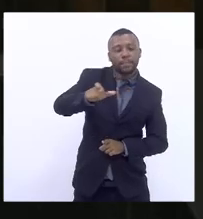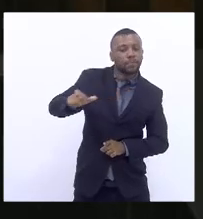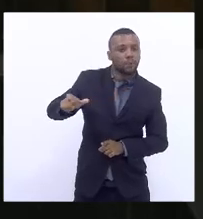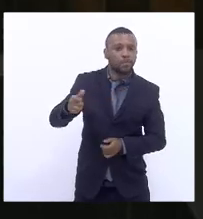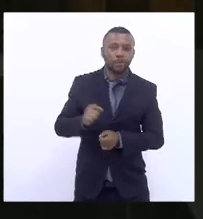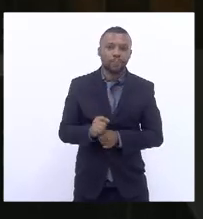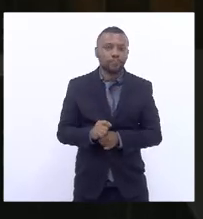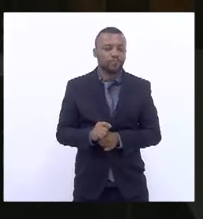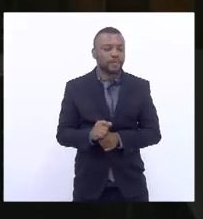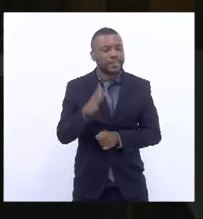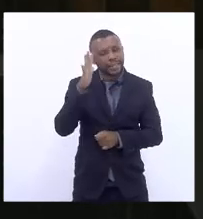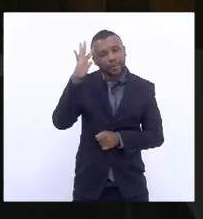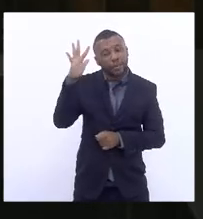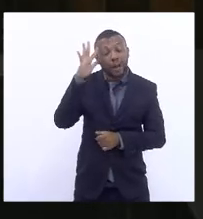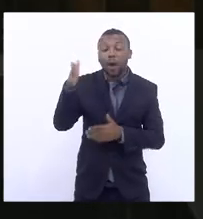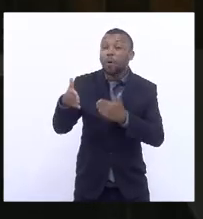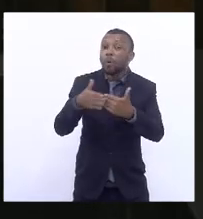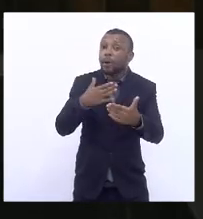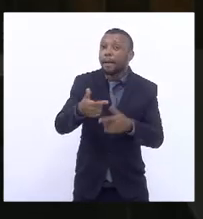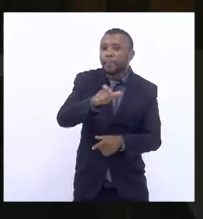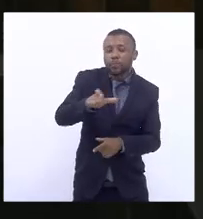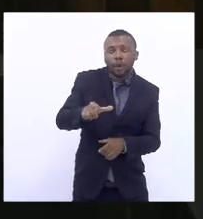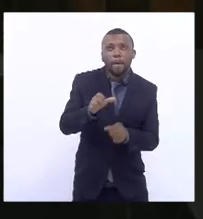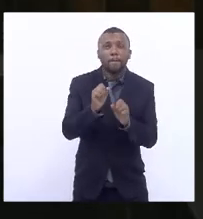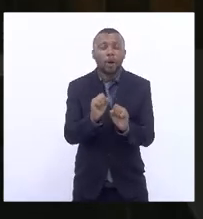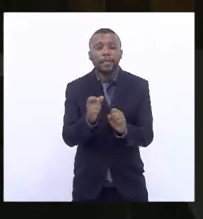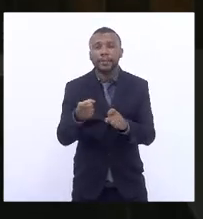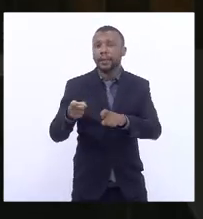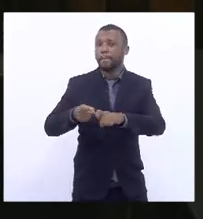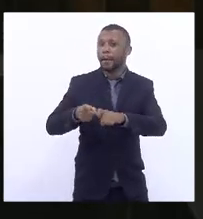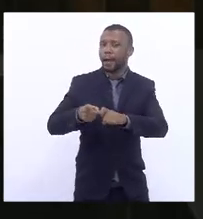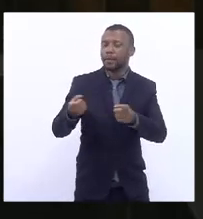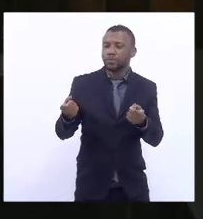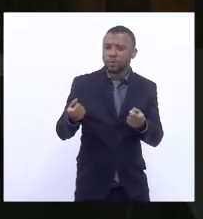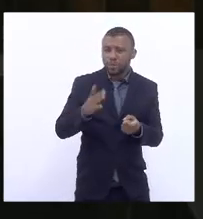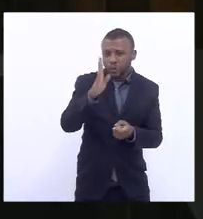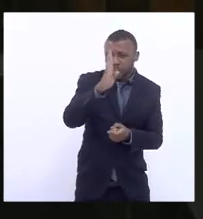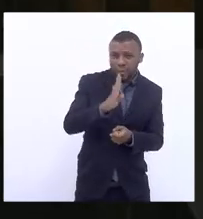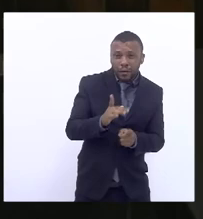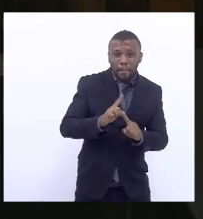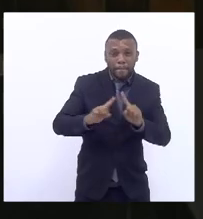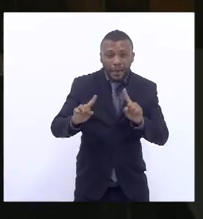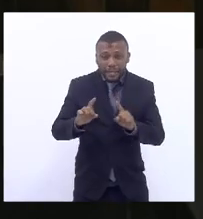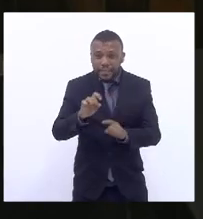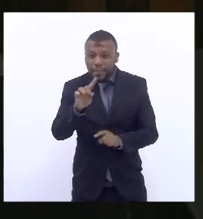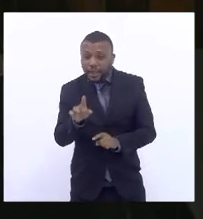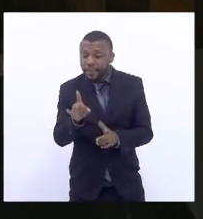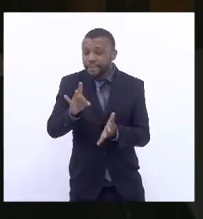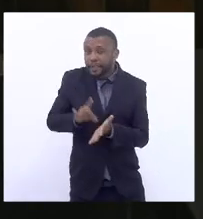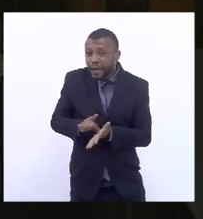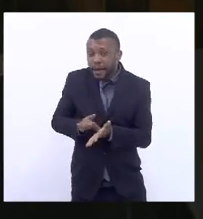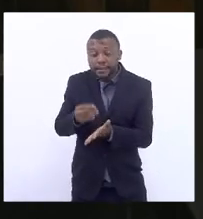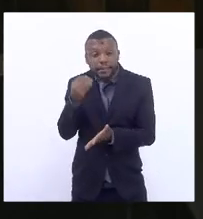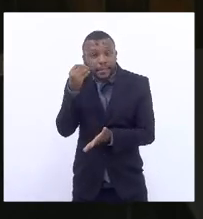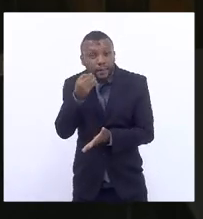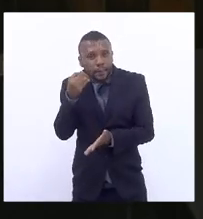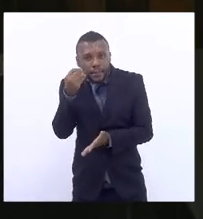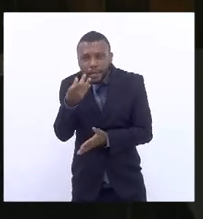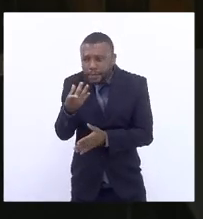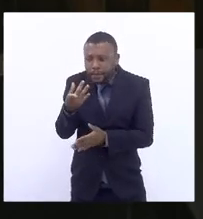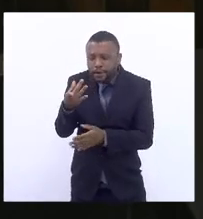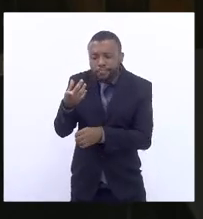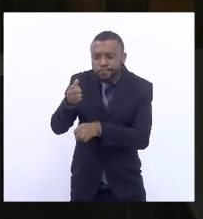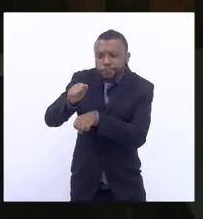ser médico no Brasil. Mas será que qualquer um pode ser médico no Brasil? Será que essa liberdade existe para todas as